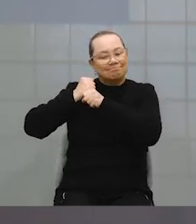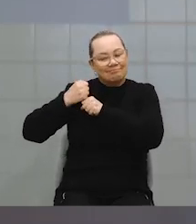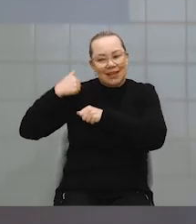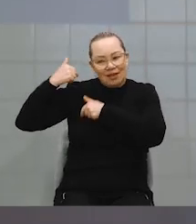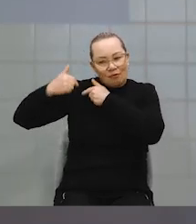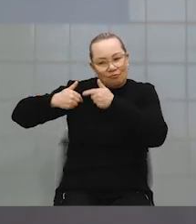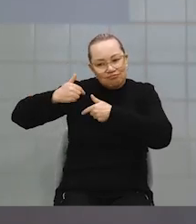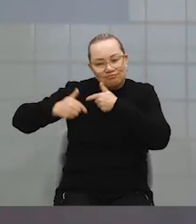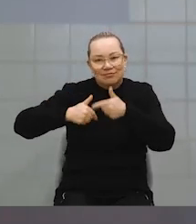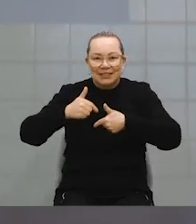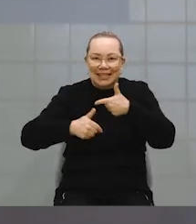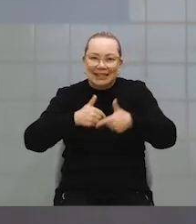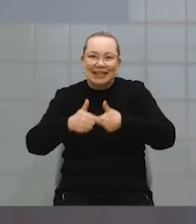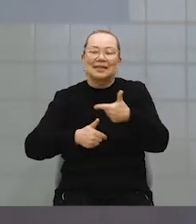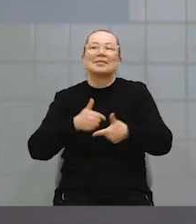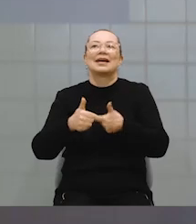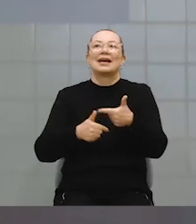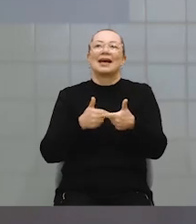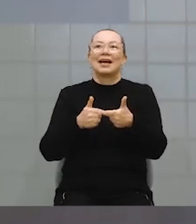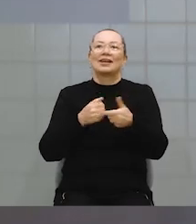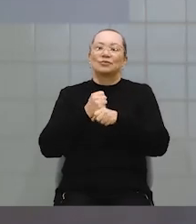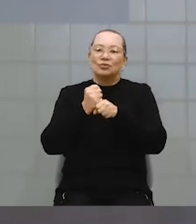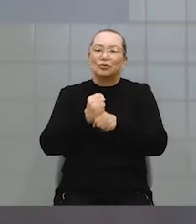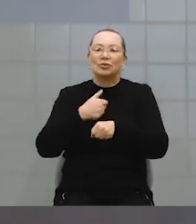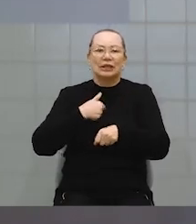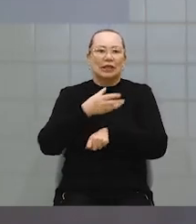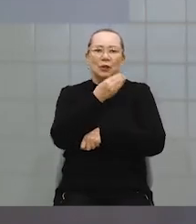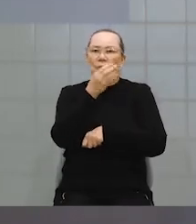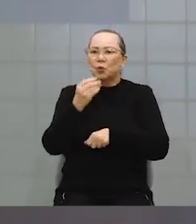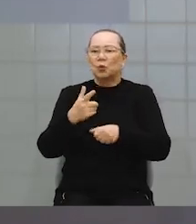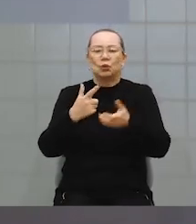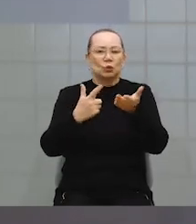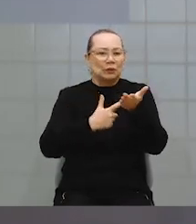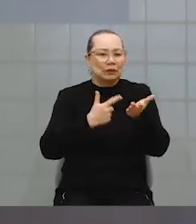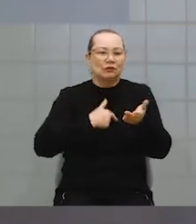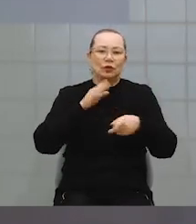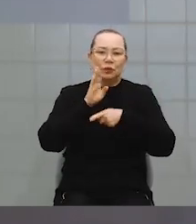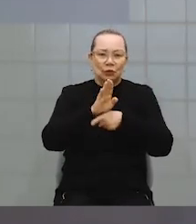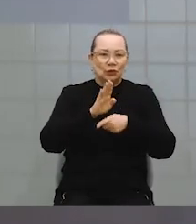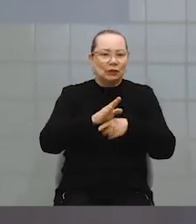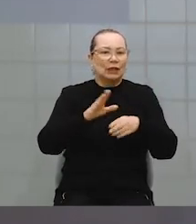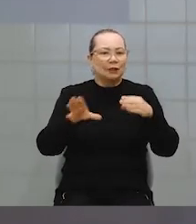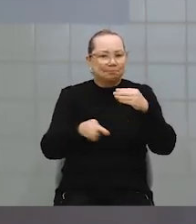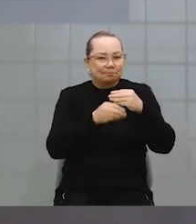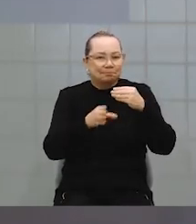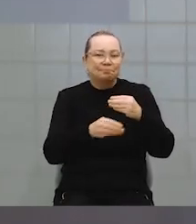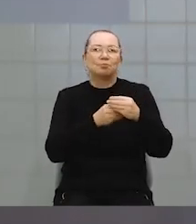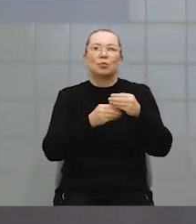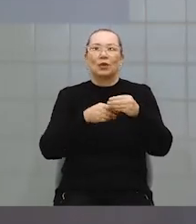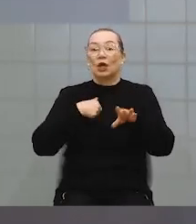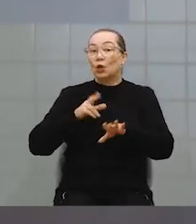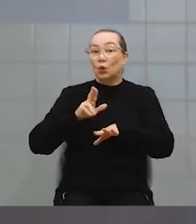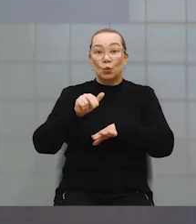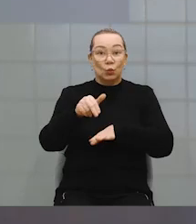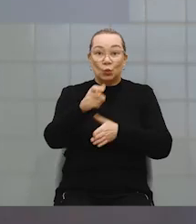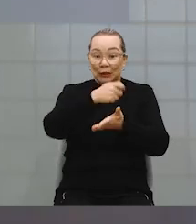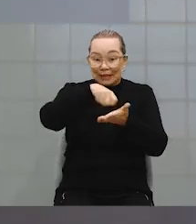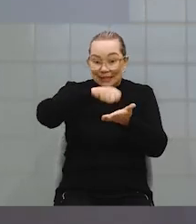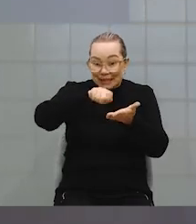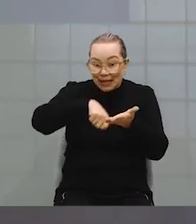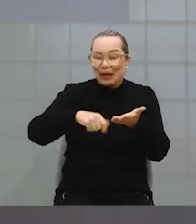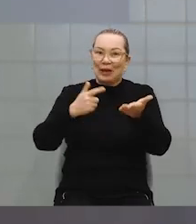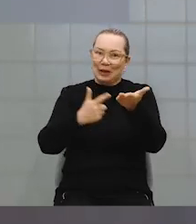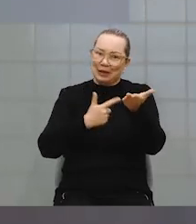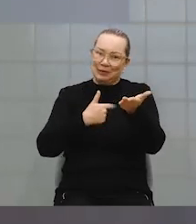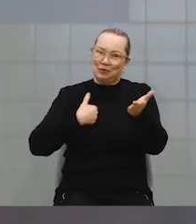muitos títulos que eu já contribuí para serem publicados. Nunca escrevi nenhum livro na minha vida,